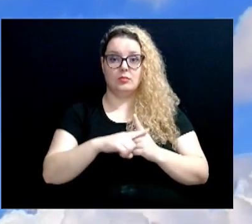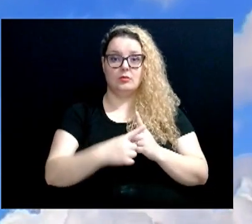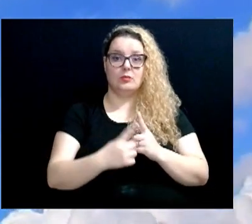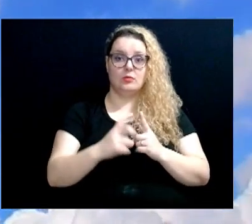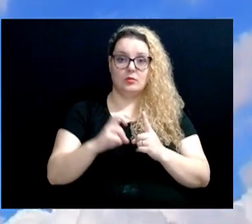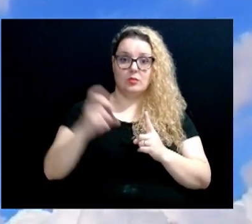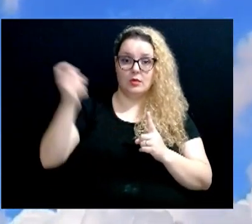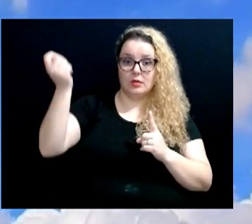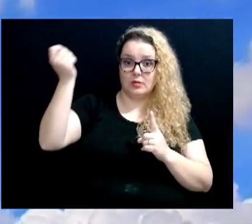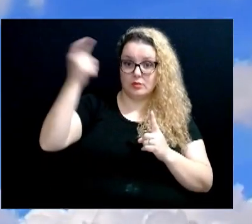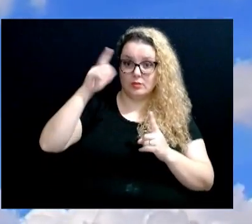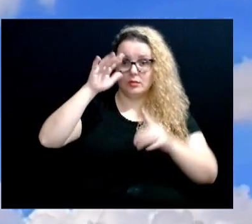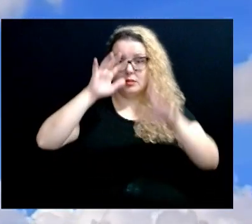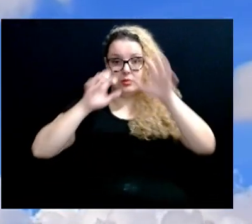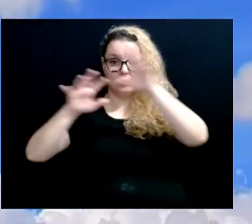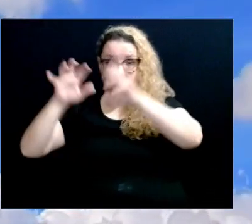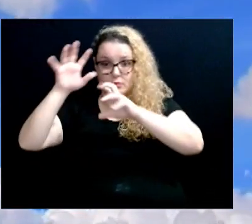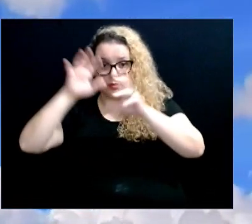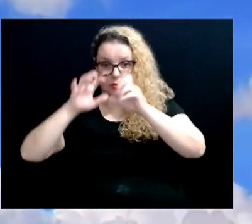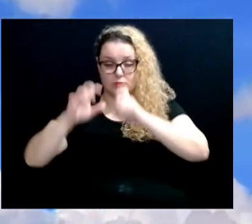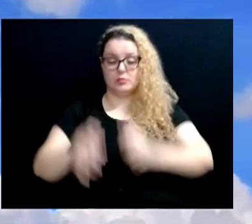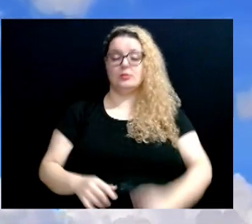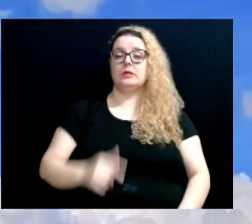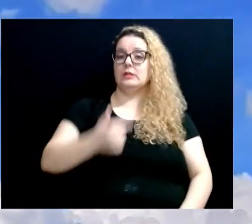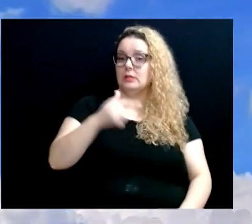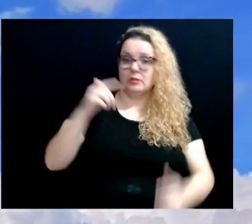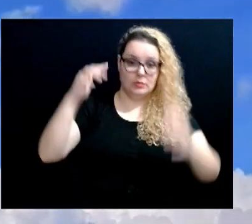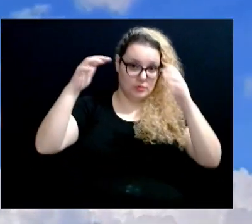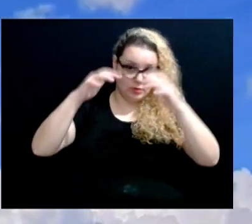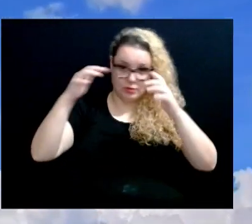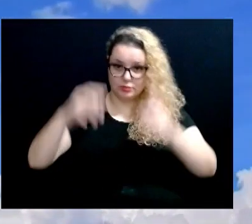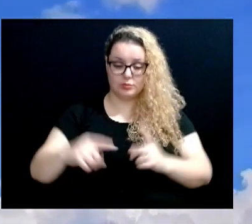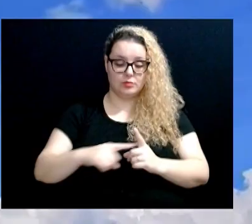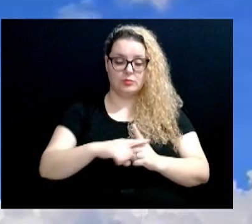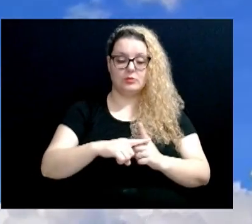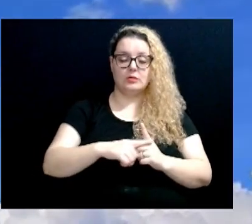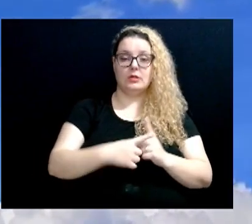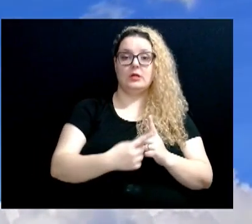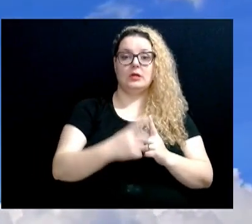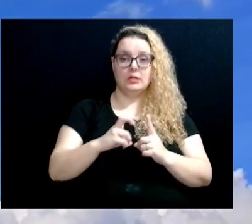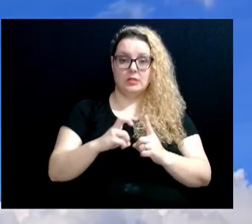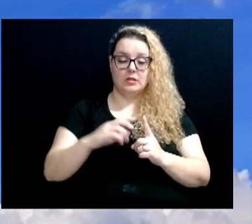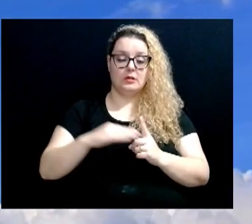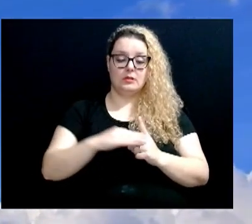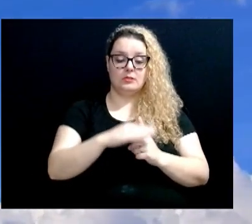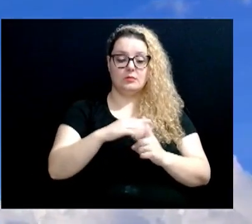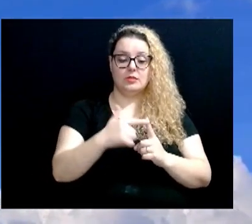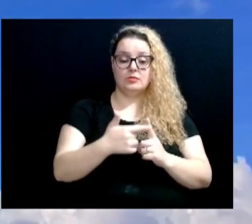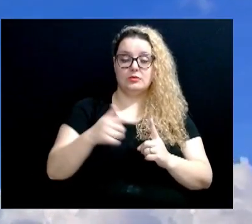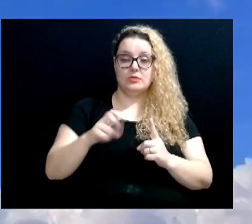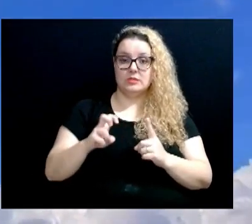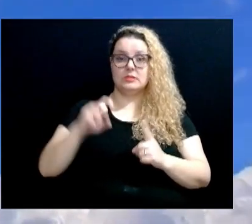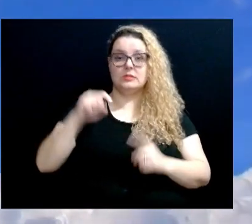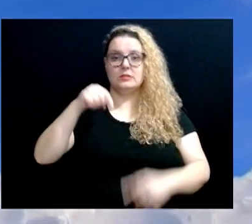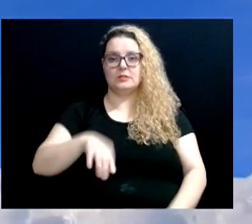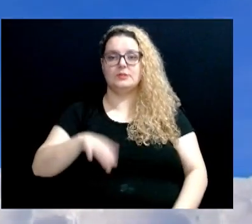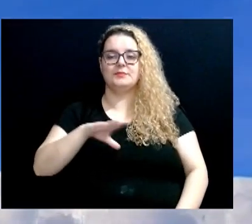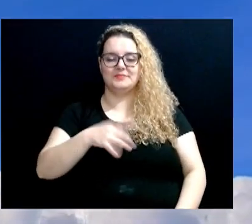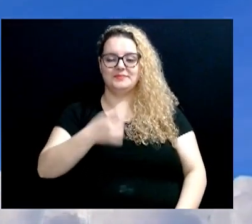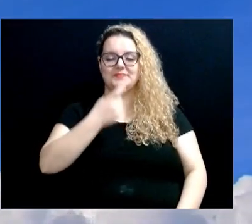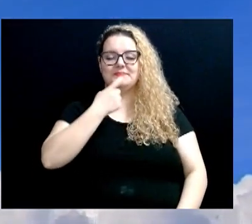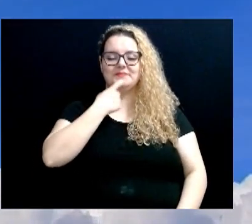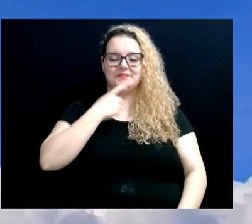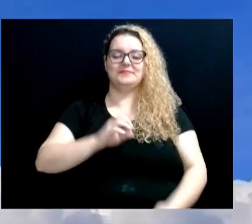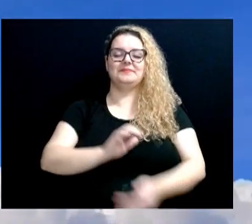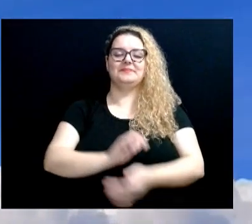algumas nuvens, sem previsão de chuva, e domingo a mínima de 15 e máxima de 25 graus.